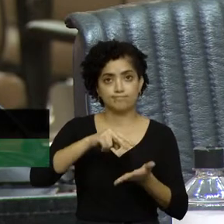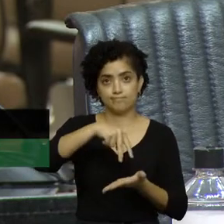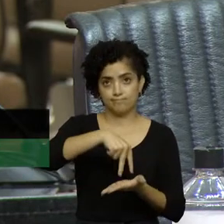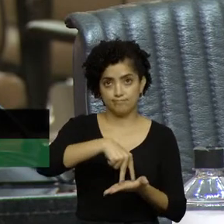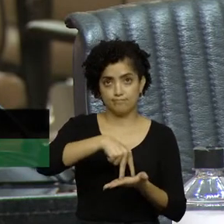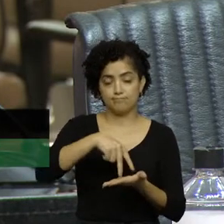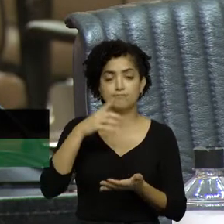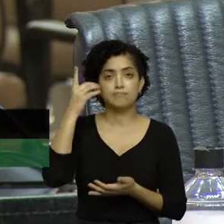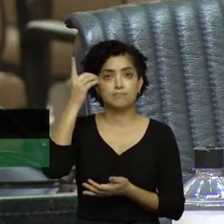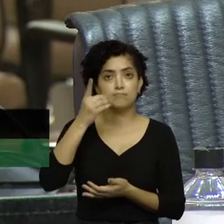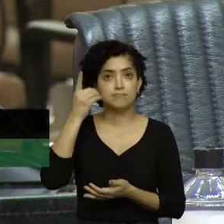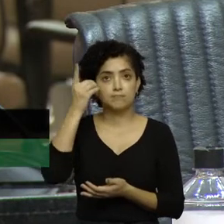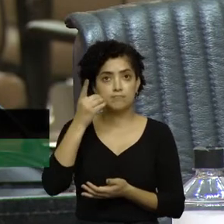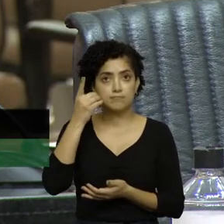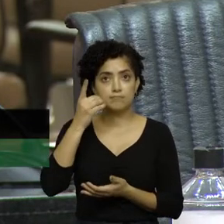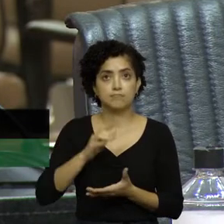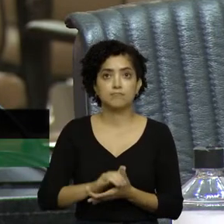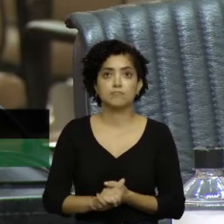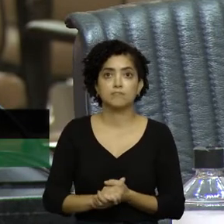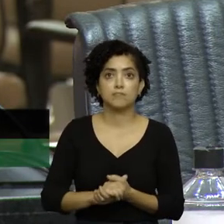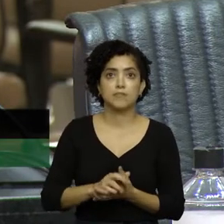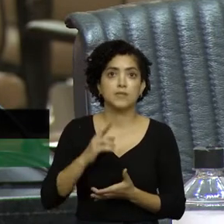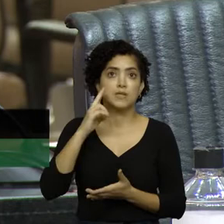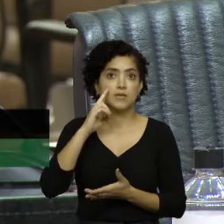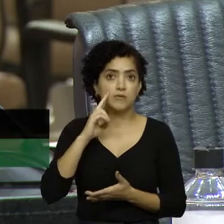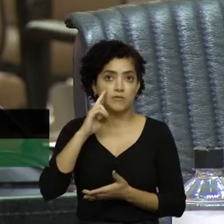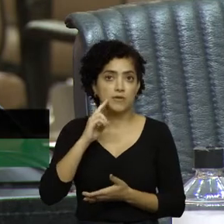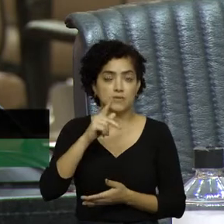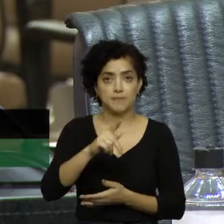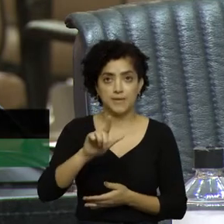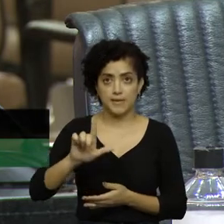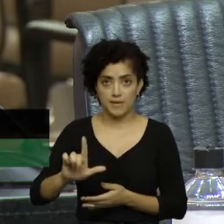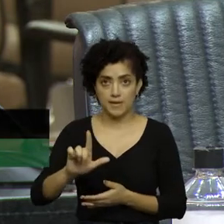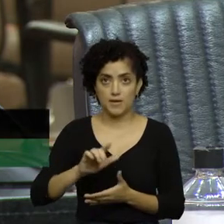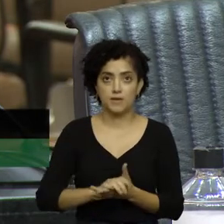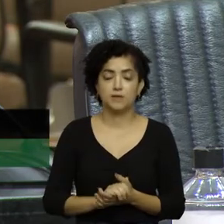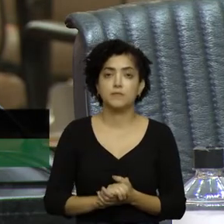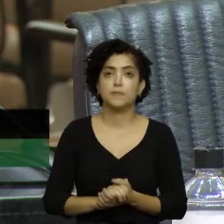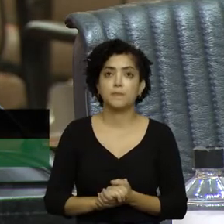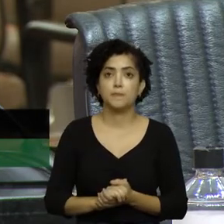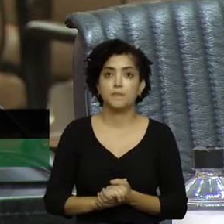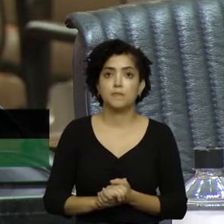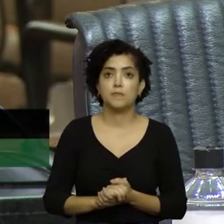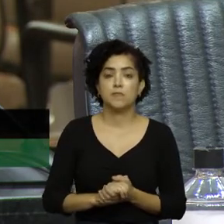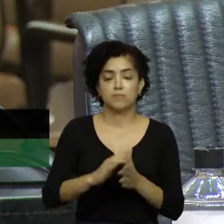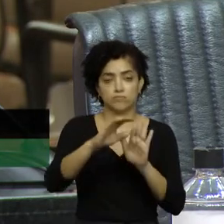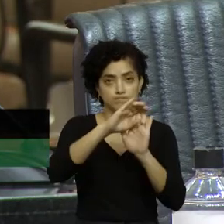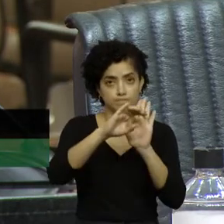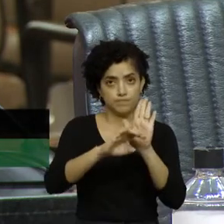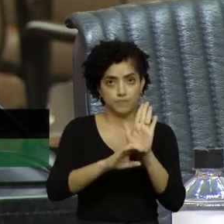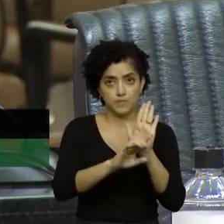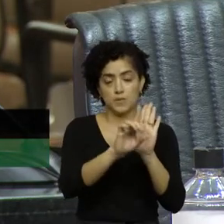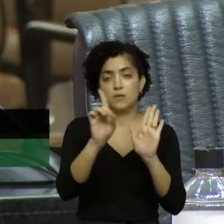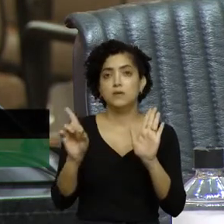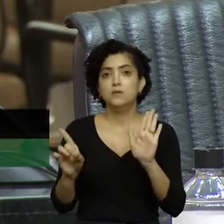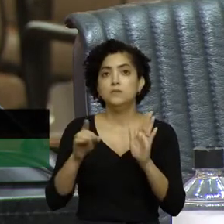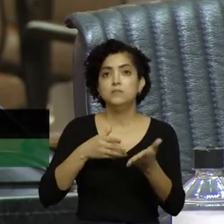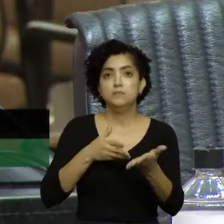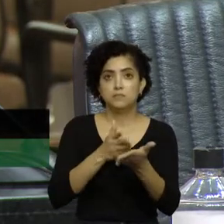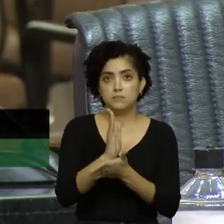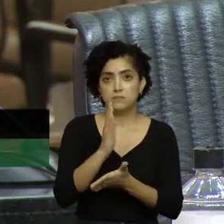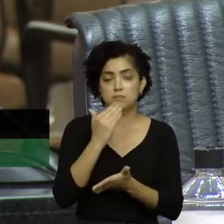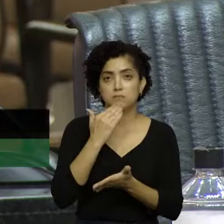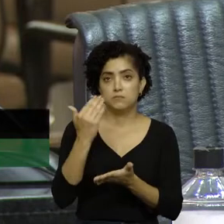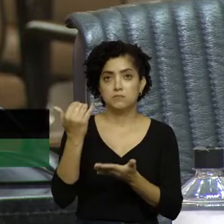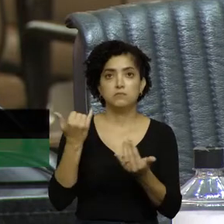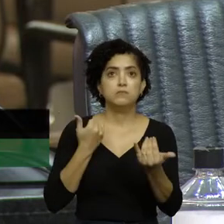da palavra os senhores deputados Ivan Nates, PL, e Adriano Pereira, PT. Ordem do dia. Foram aprovados os pedidos